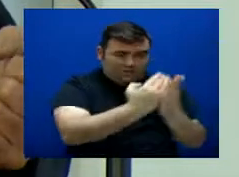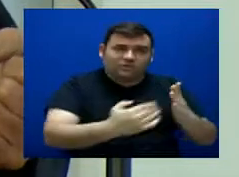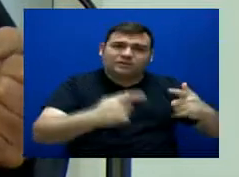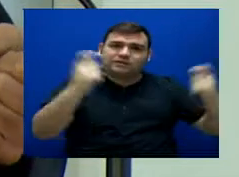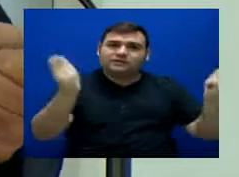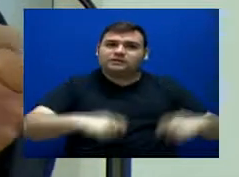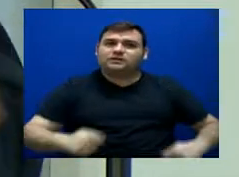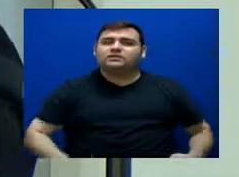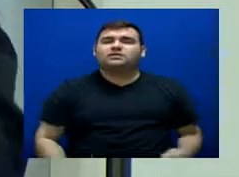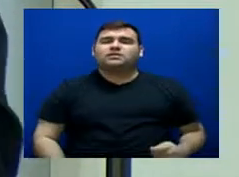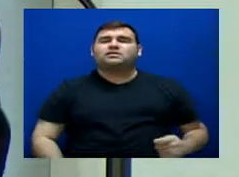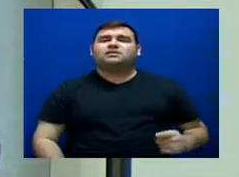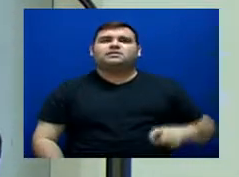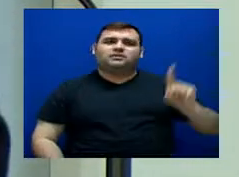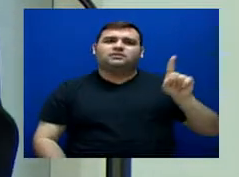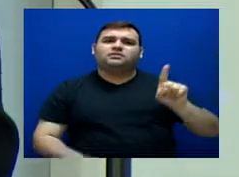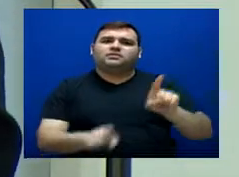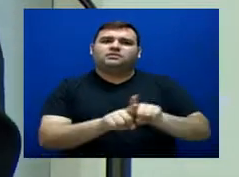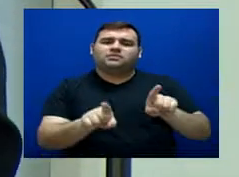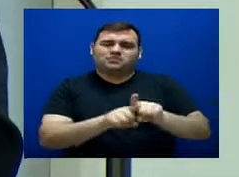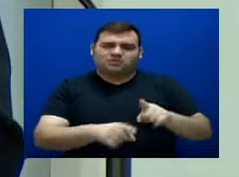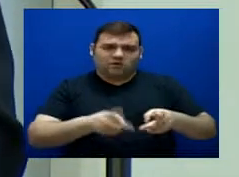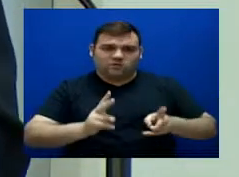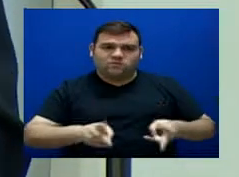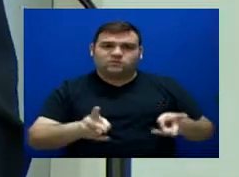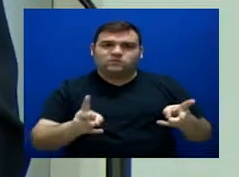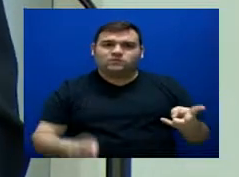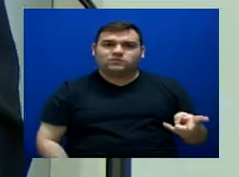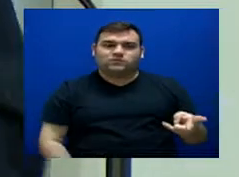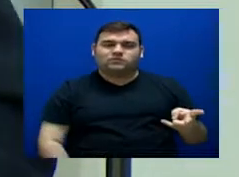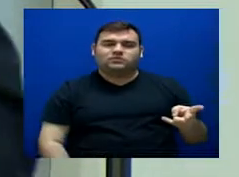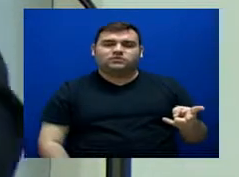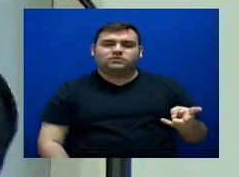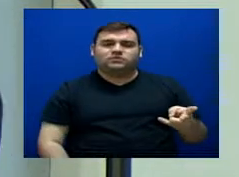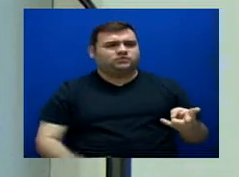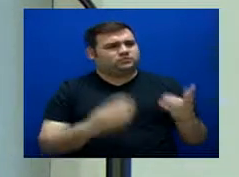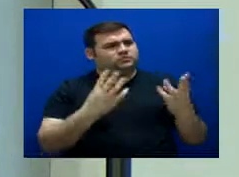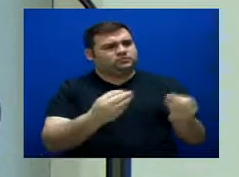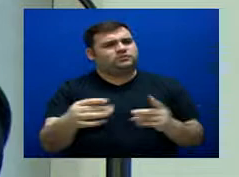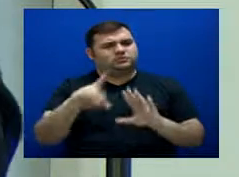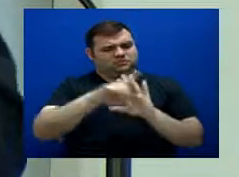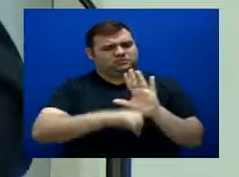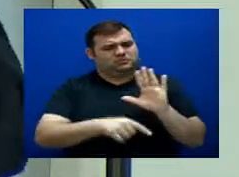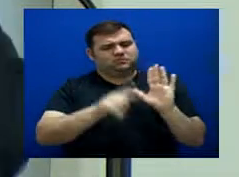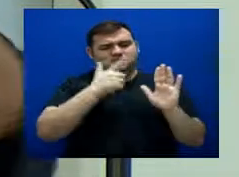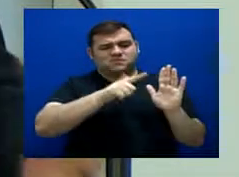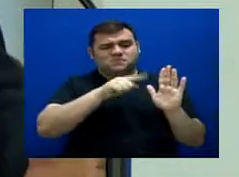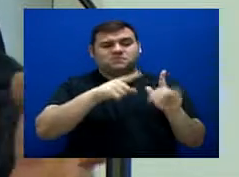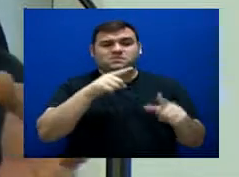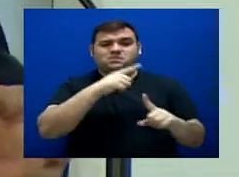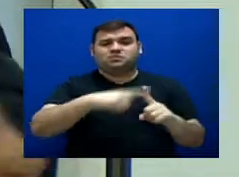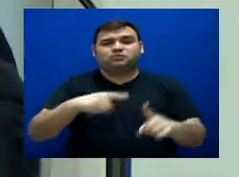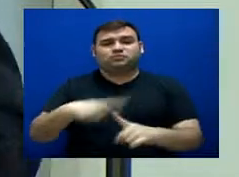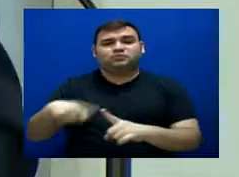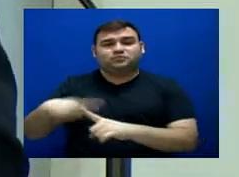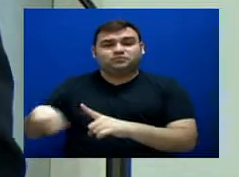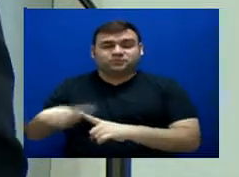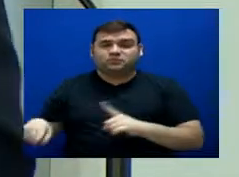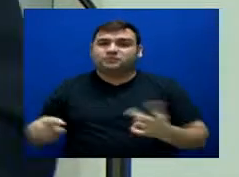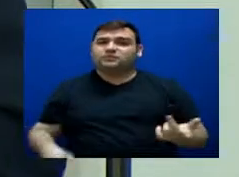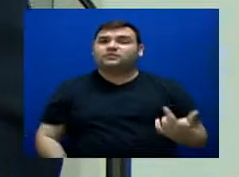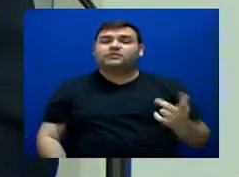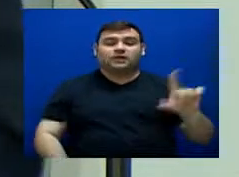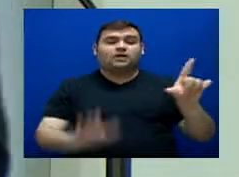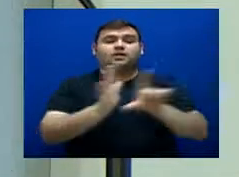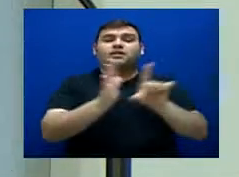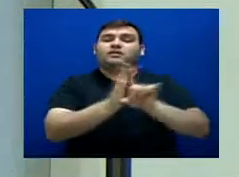adquirido e mantido direito. Muitos direitos adquiridos são banidos. A lei